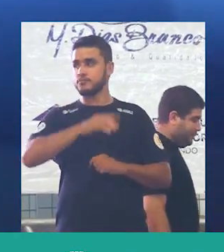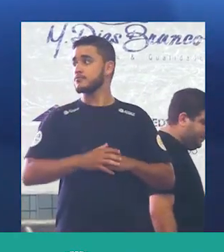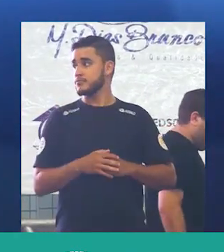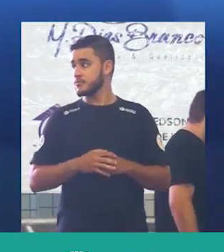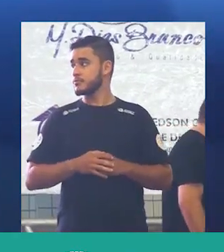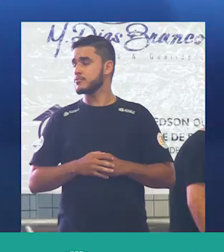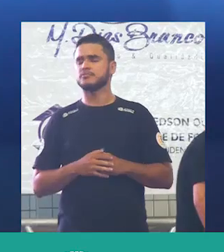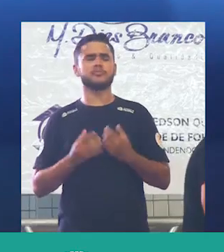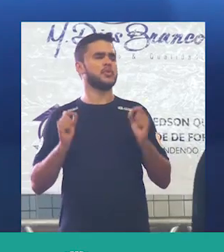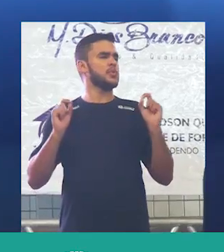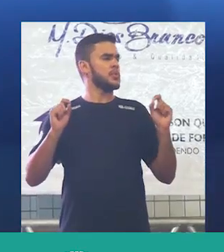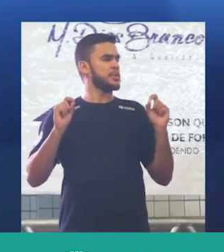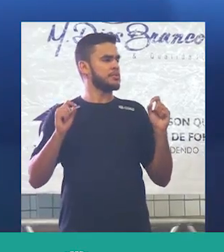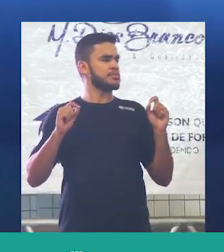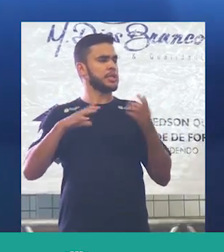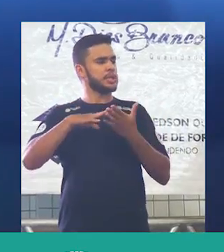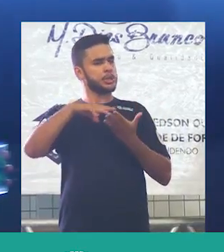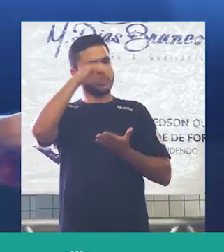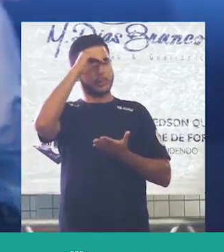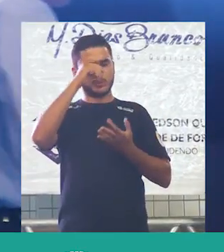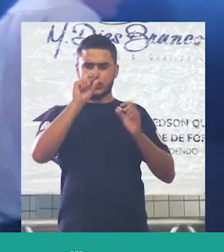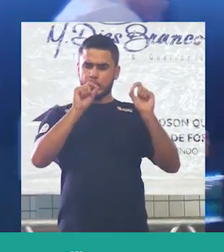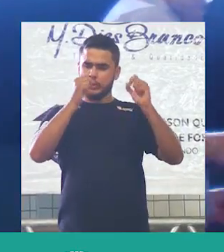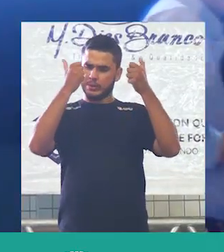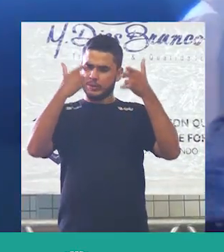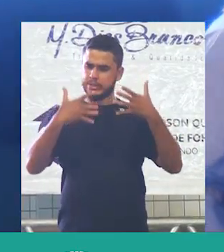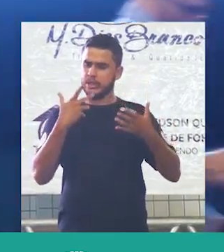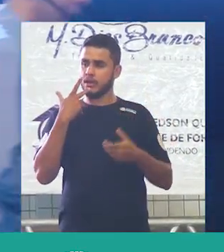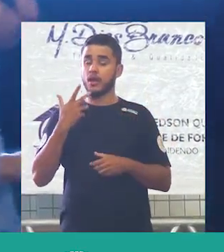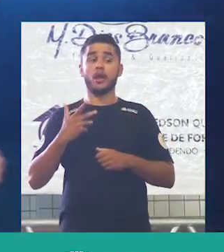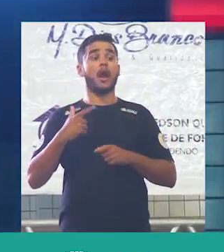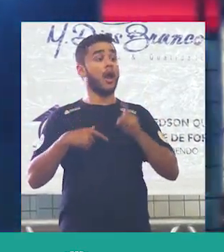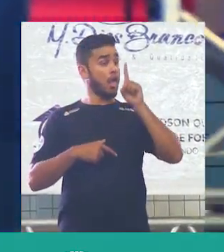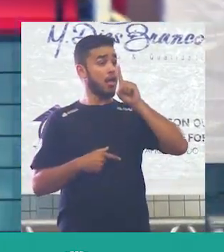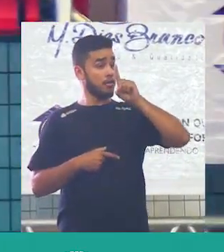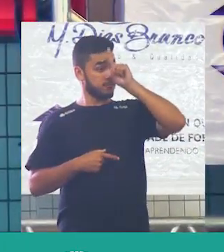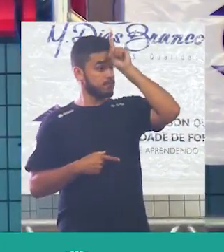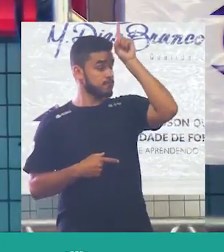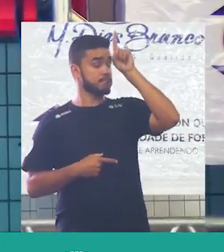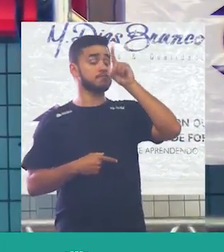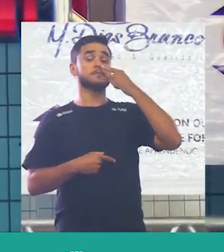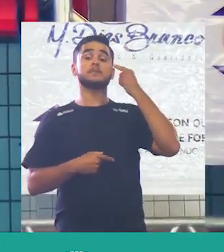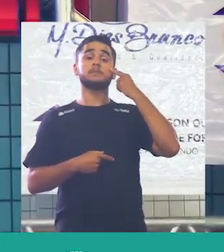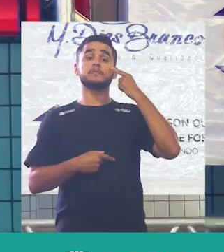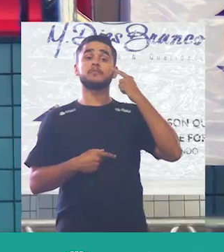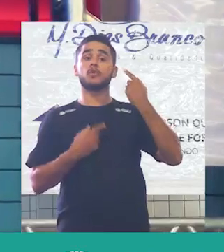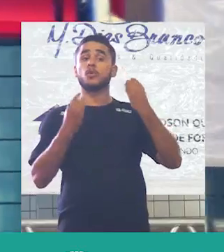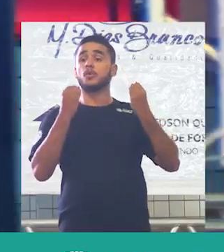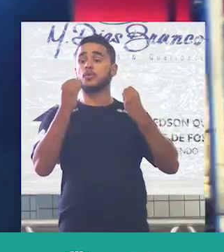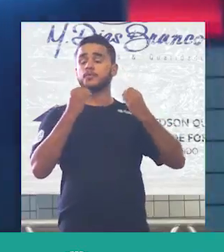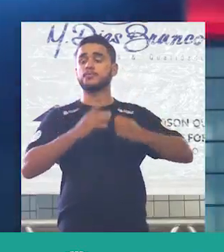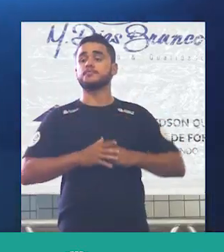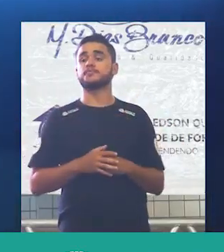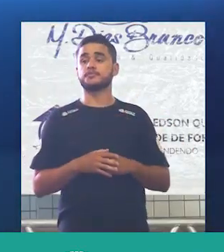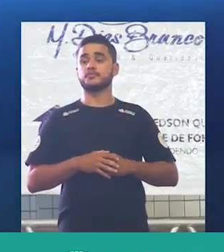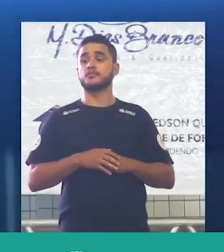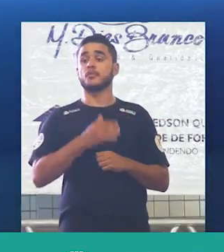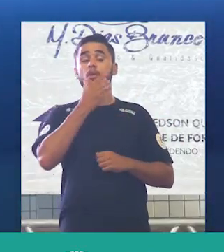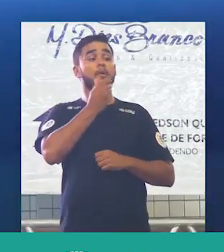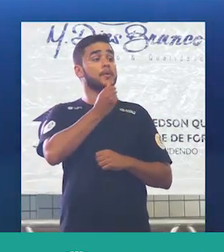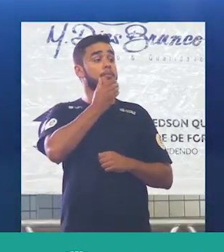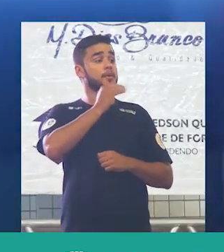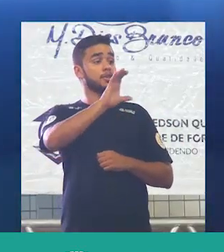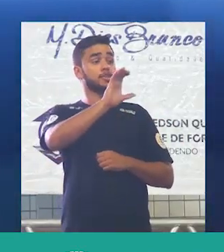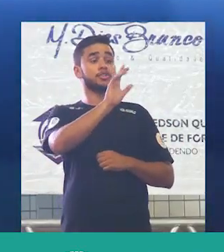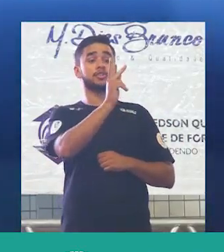O que é esse tal de darwinismo social, Exiliano? É uma ideia, de acordo com Charles